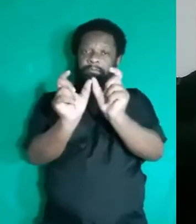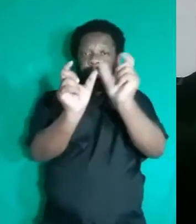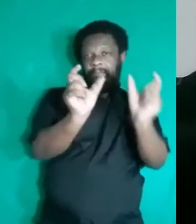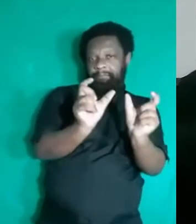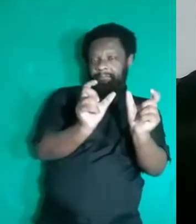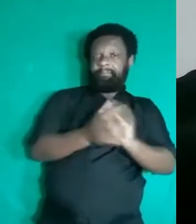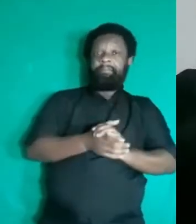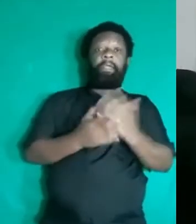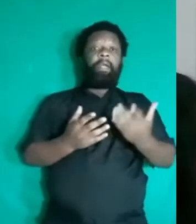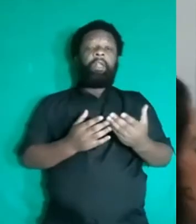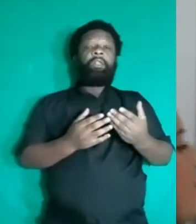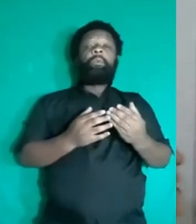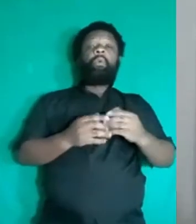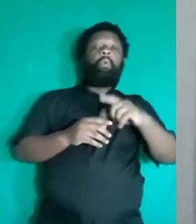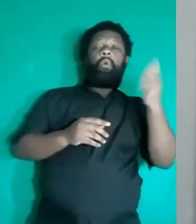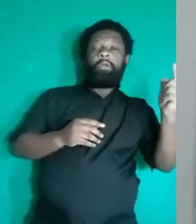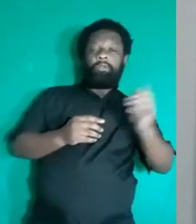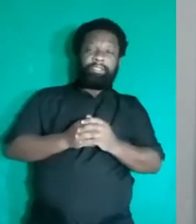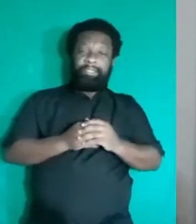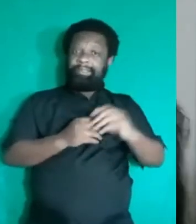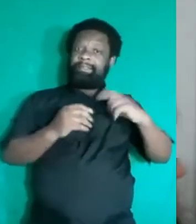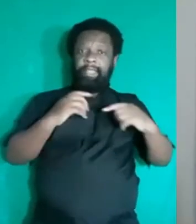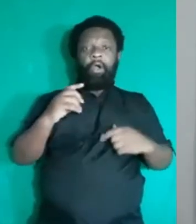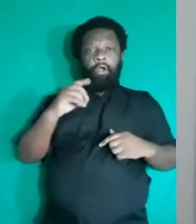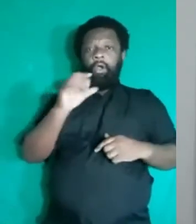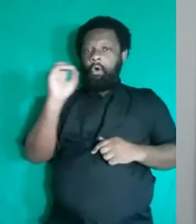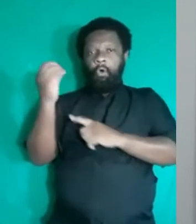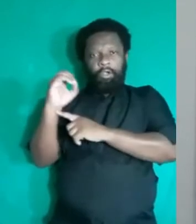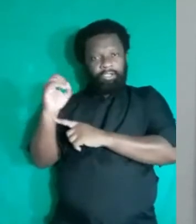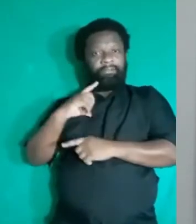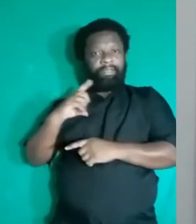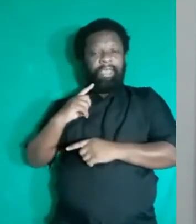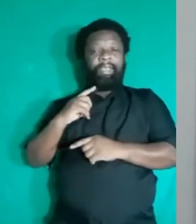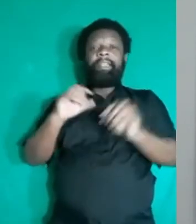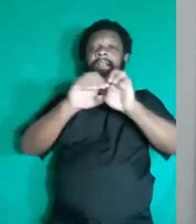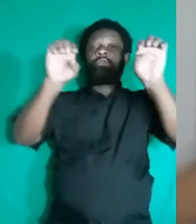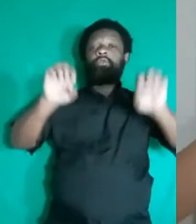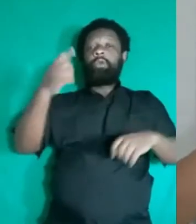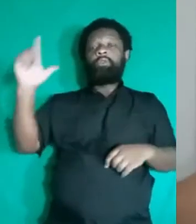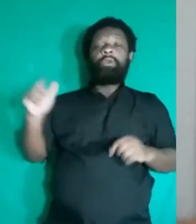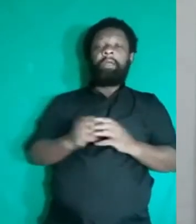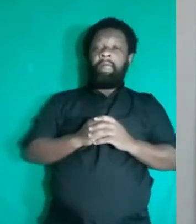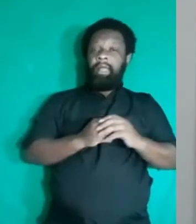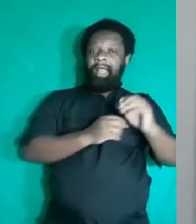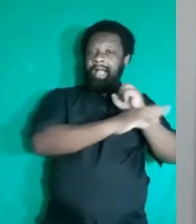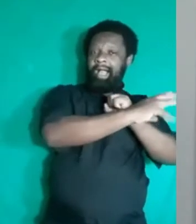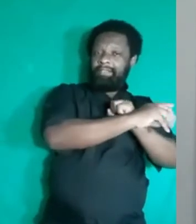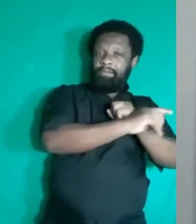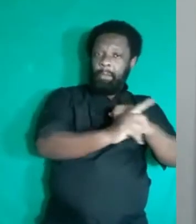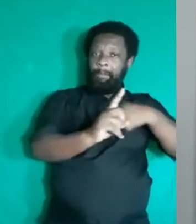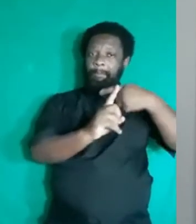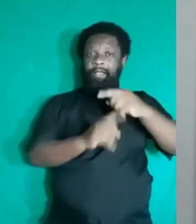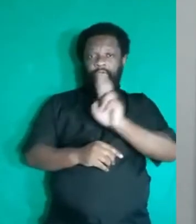sulfídrico, por conta desse prefixo, sulfídrico, beleza? Para os oxiácidos, que são os ácidos que têm oxigênio, nós